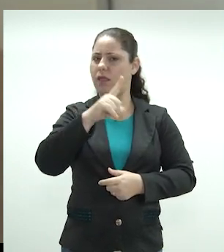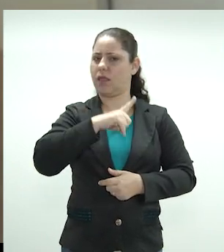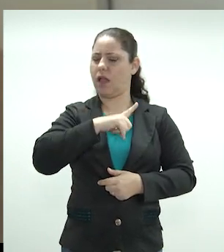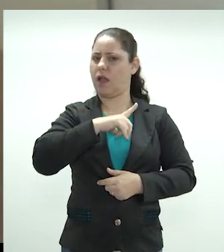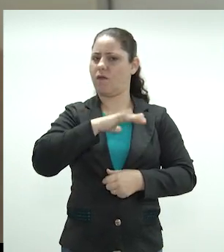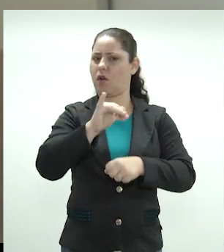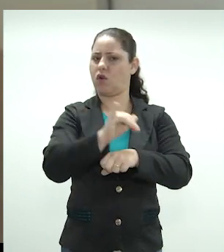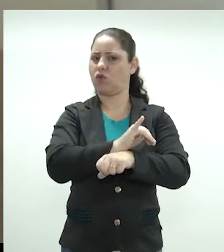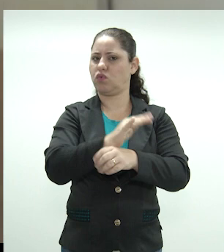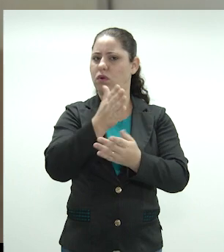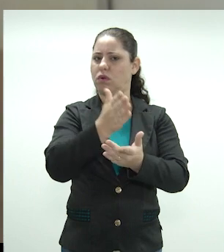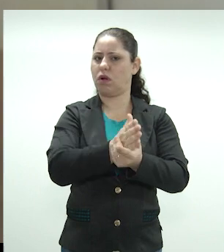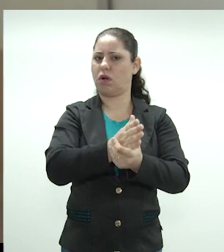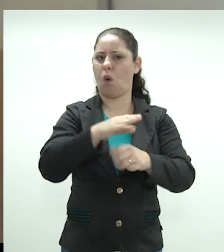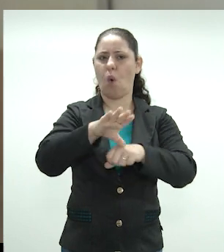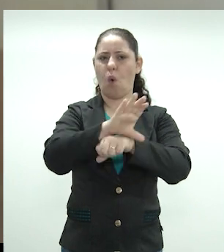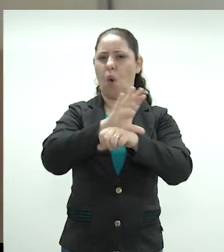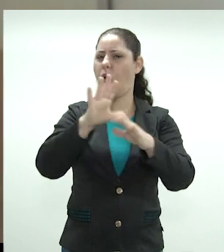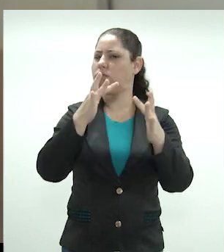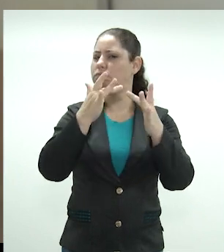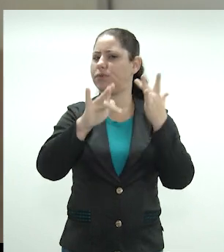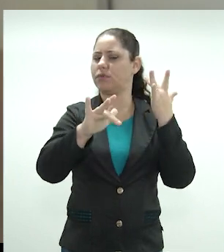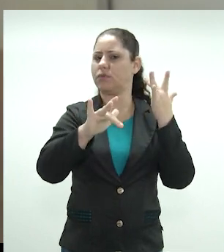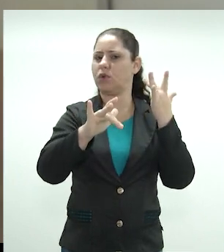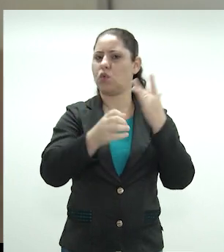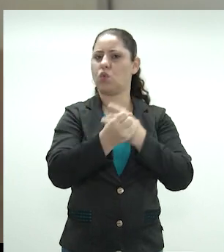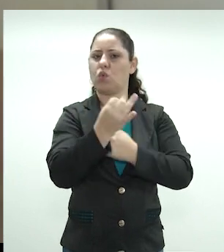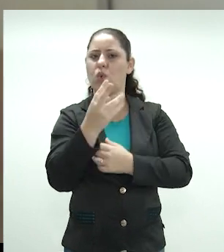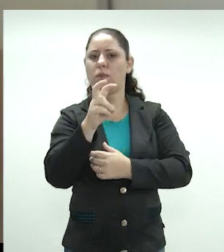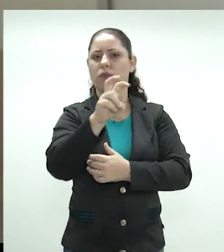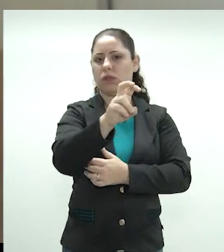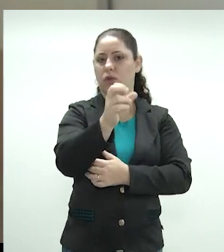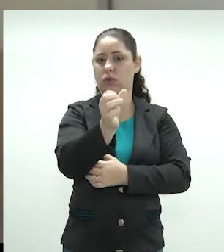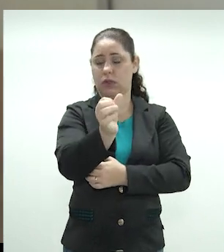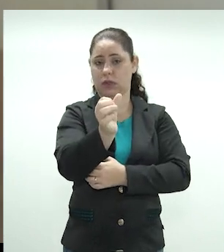meio da ação direta de inconstitucionalidade número